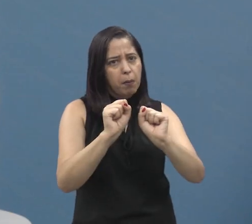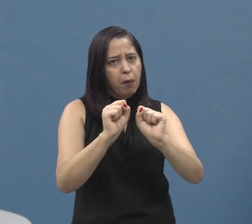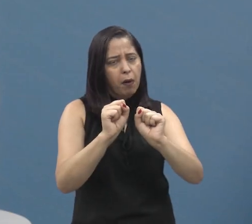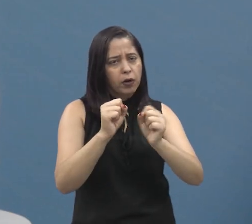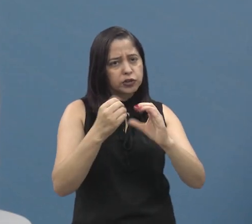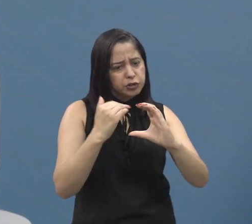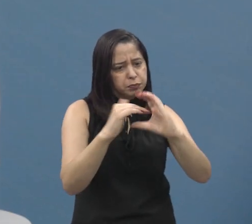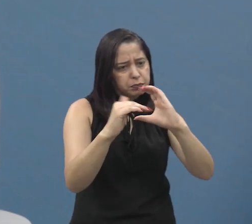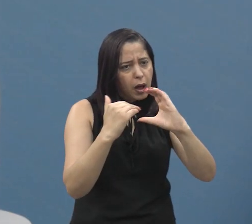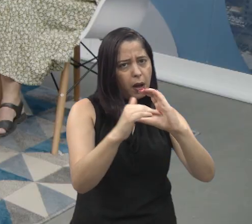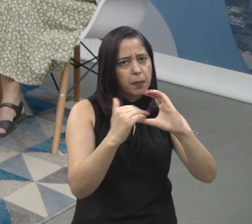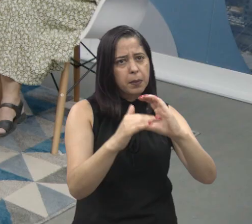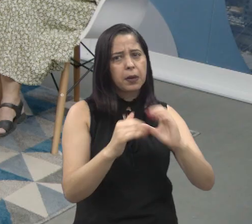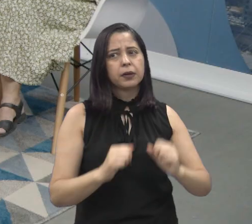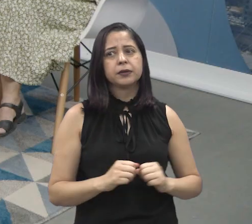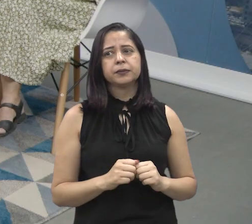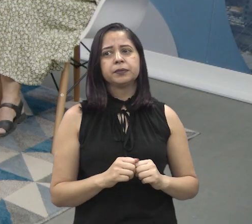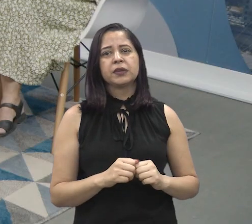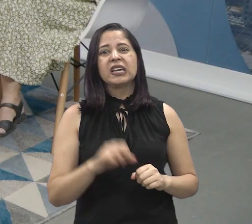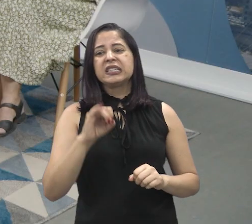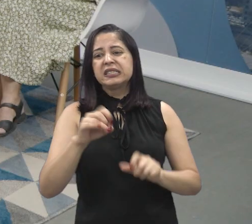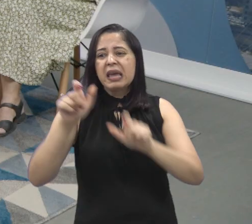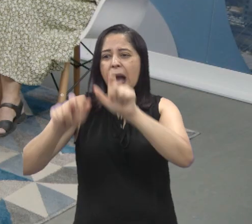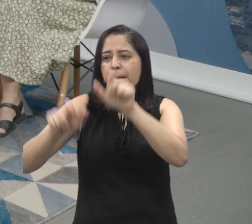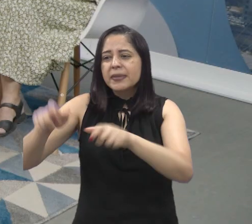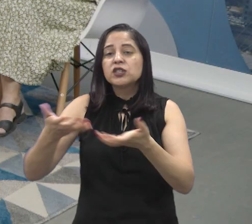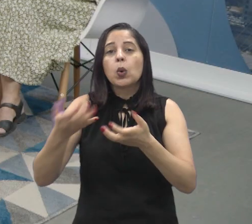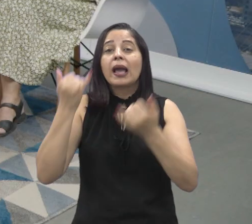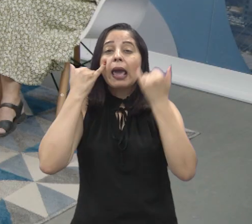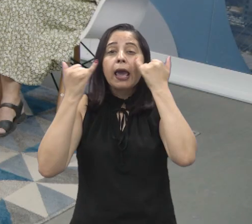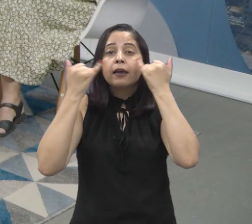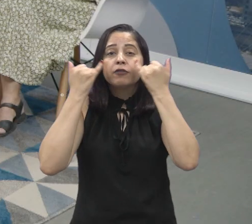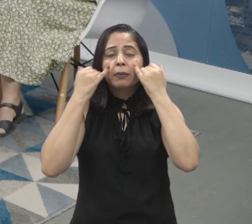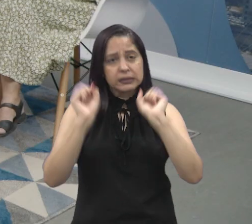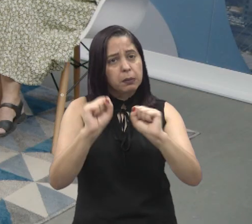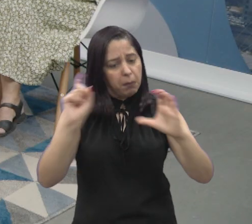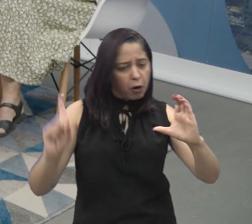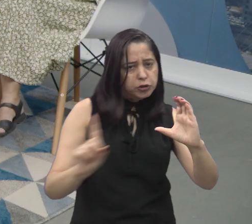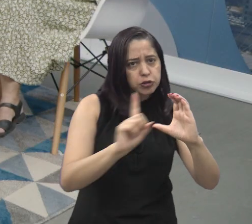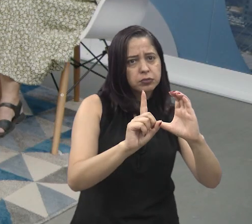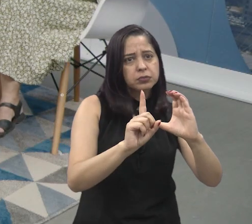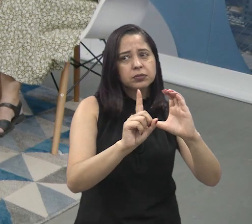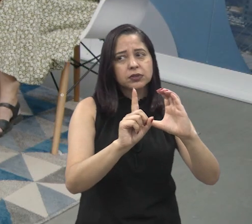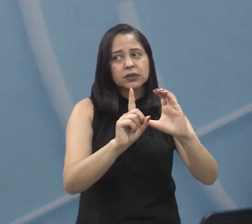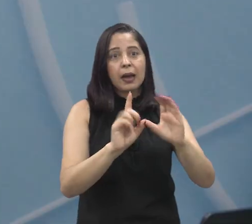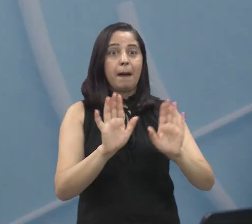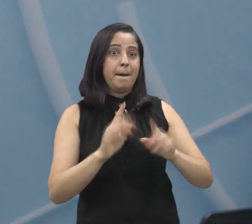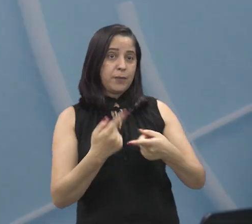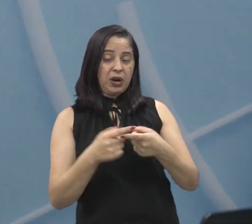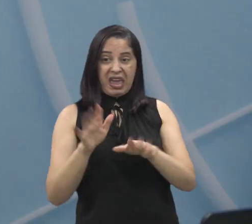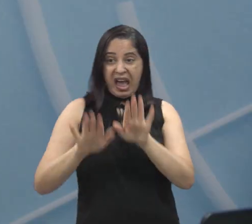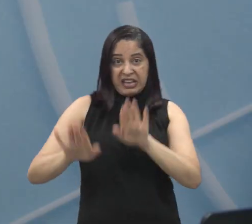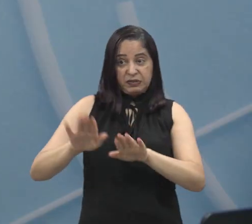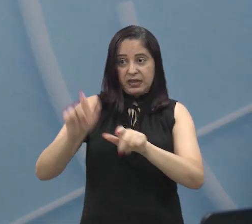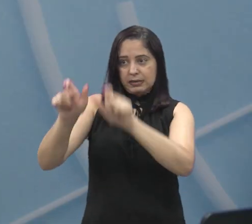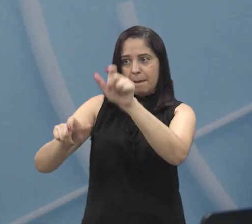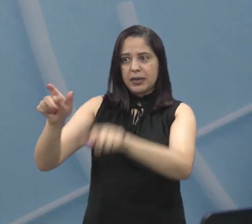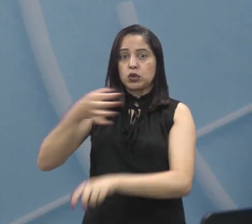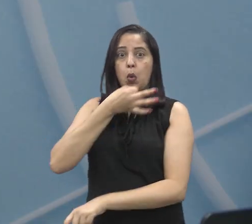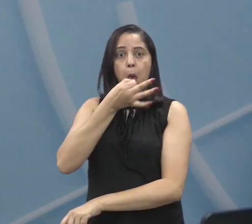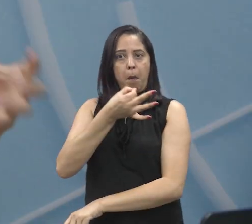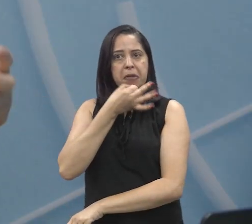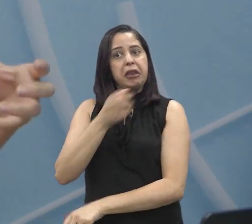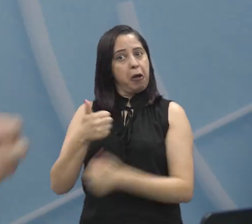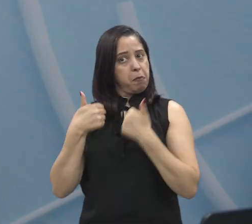população também pode atuar, se quiser de repente saber mais informações? Às vezes tem ali uma sugestão potencial de